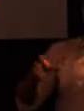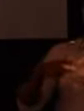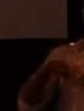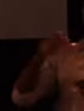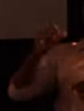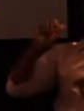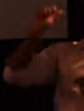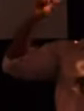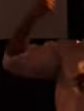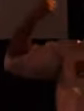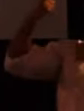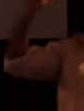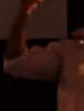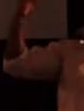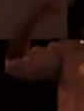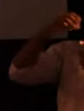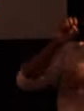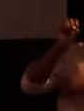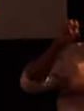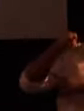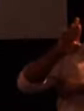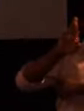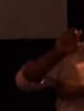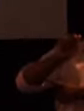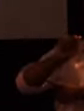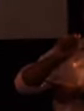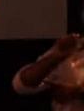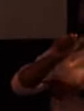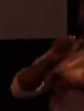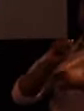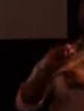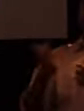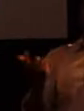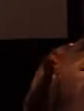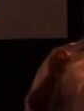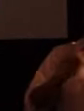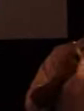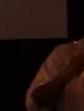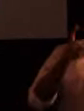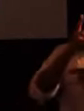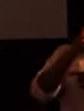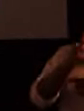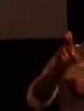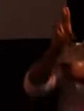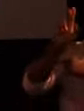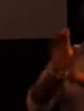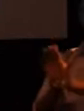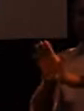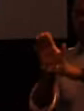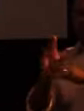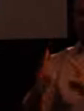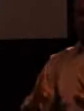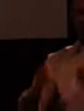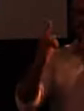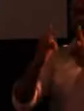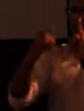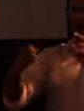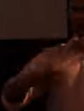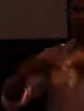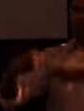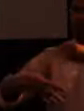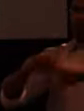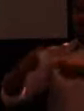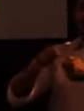a LOUS deveria regrar esse instrumento de modo a não admitir que viessem edificações novas